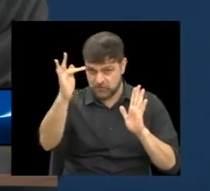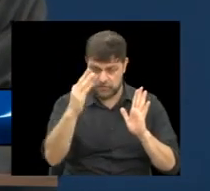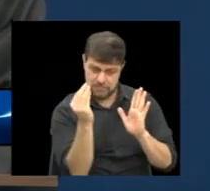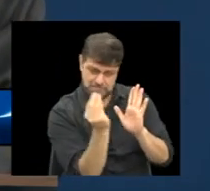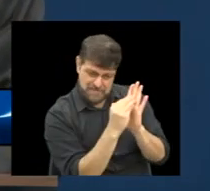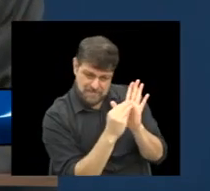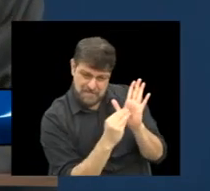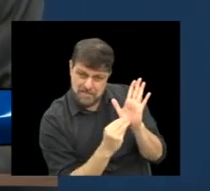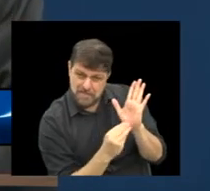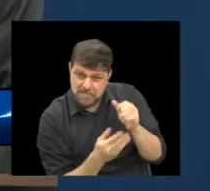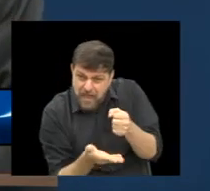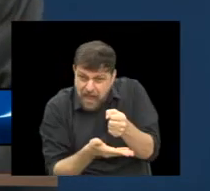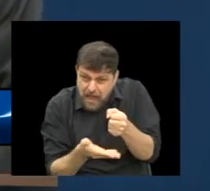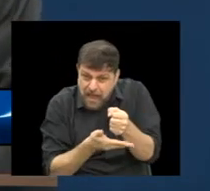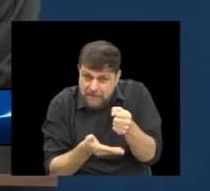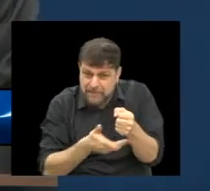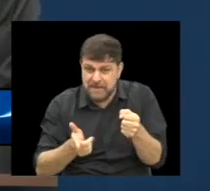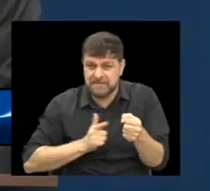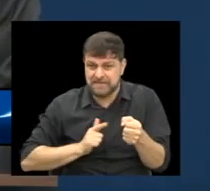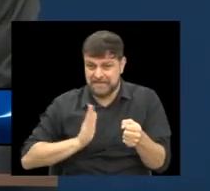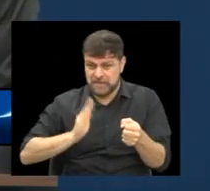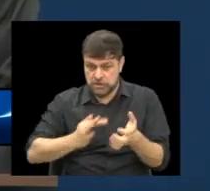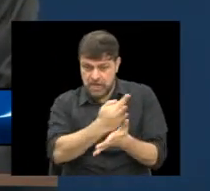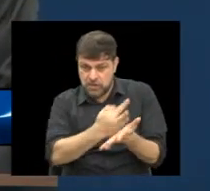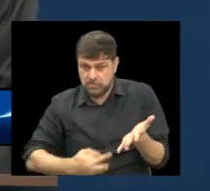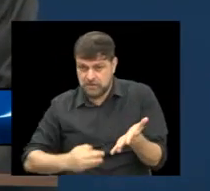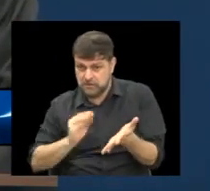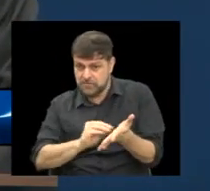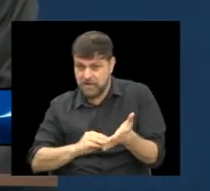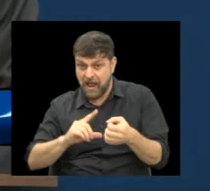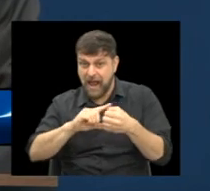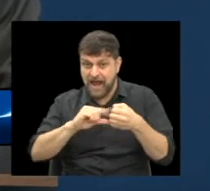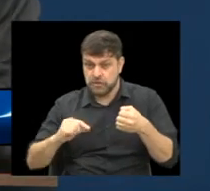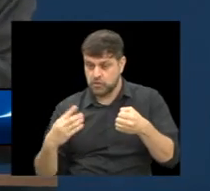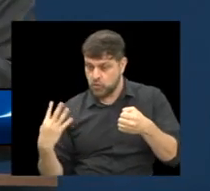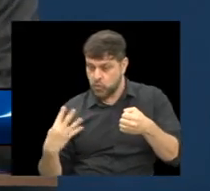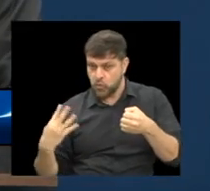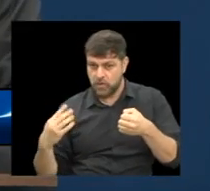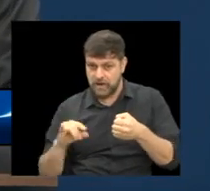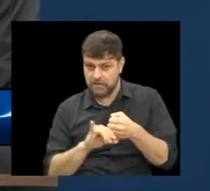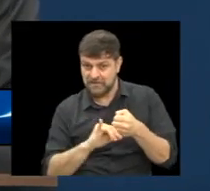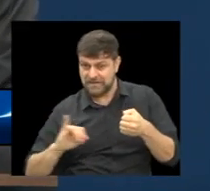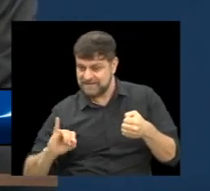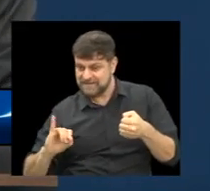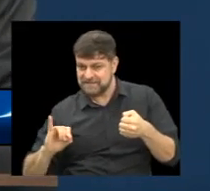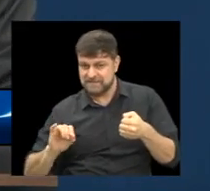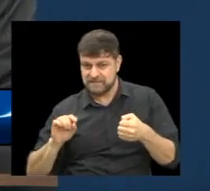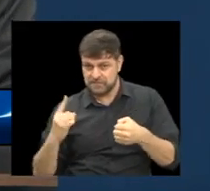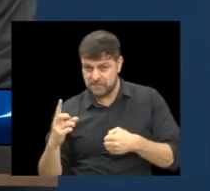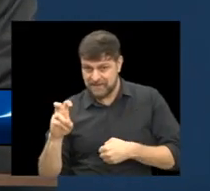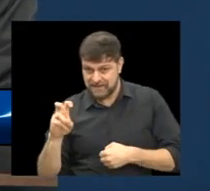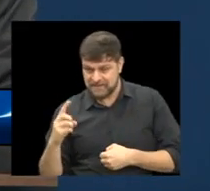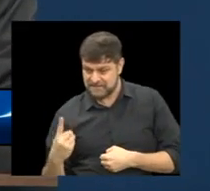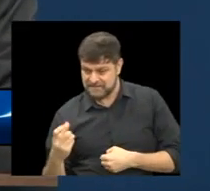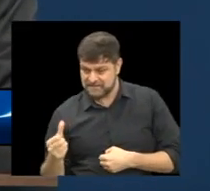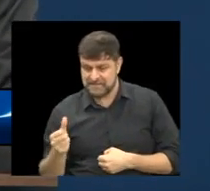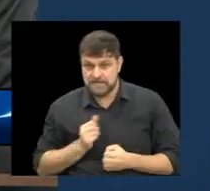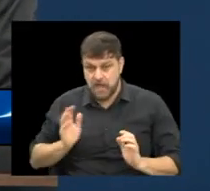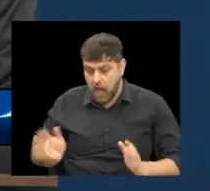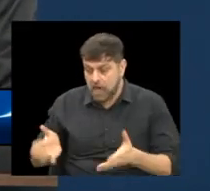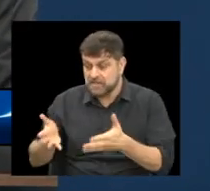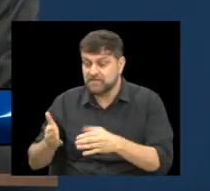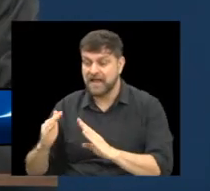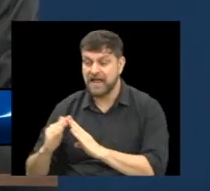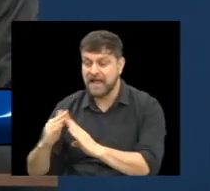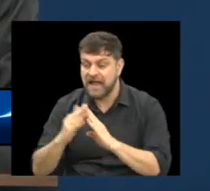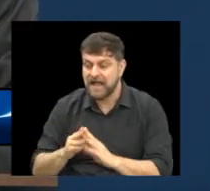diretrizes gerais da política urbana, no artigo 4º, no inciso 15 e 16, diz o incentivo à habitação de interesse